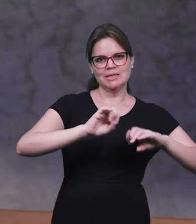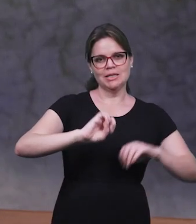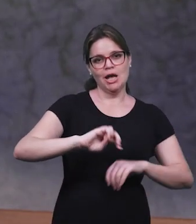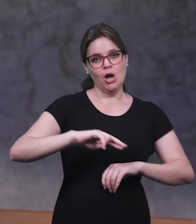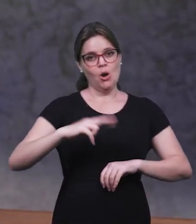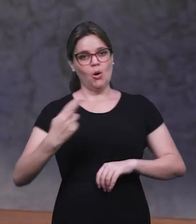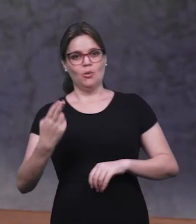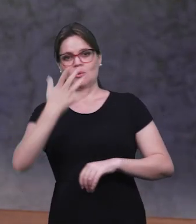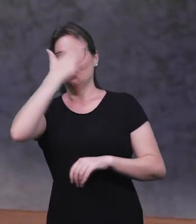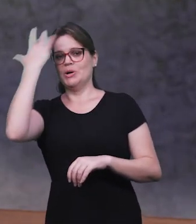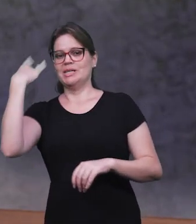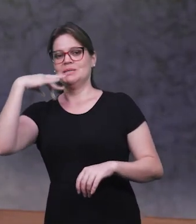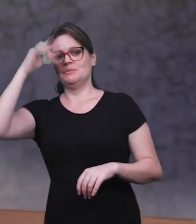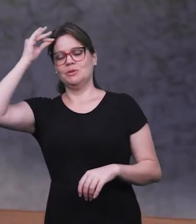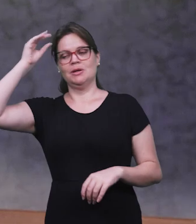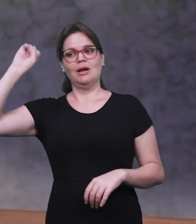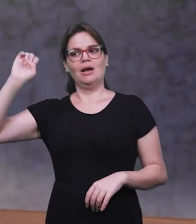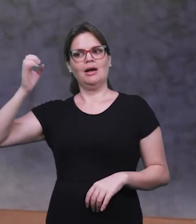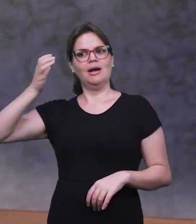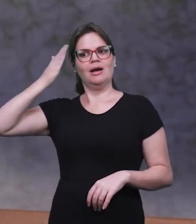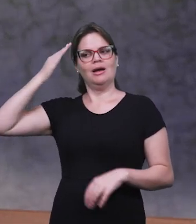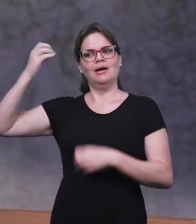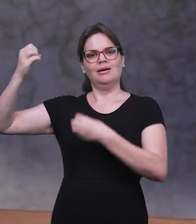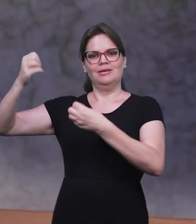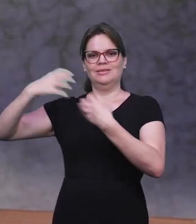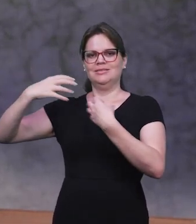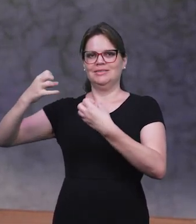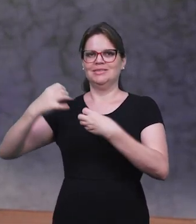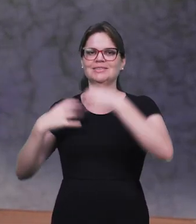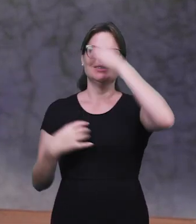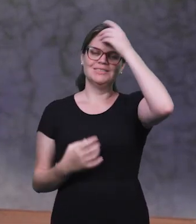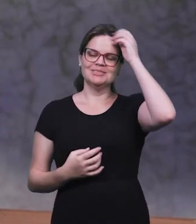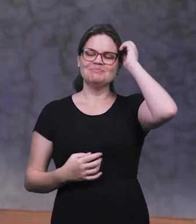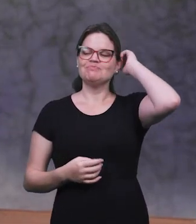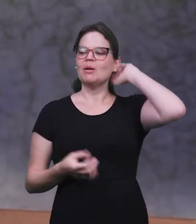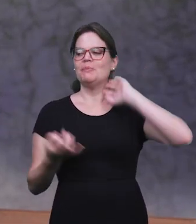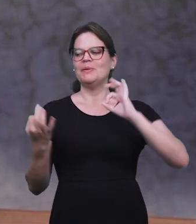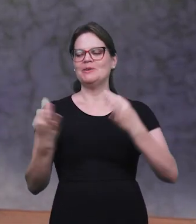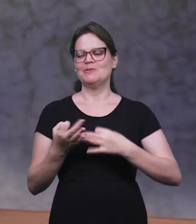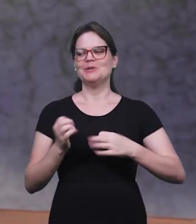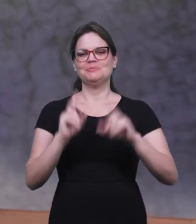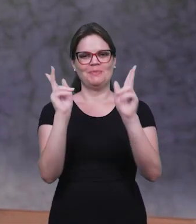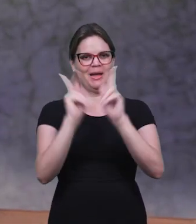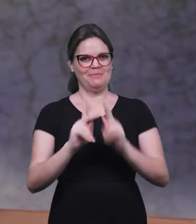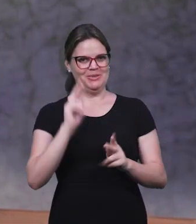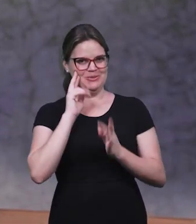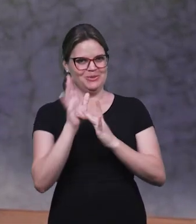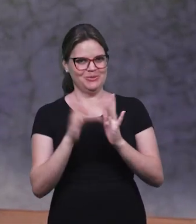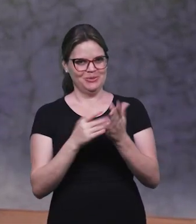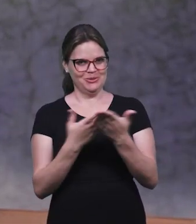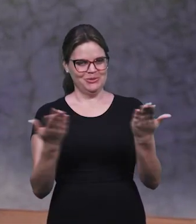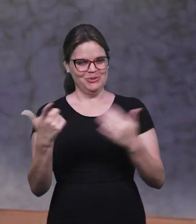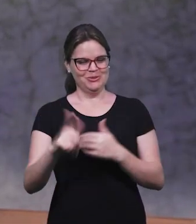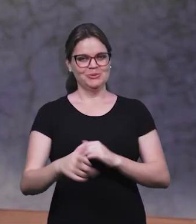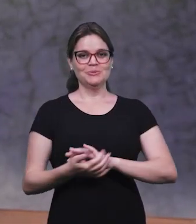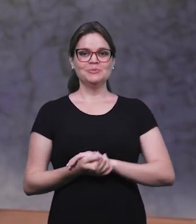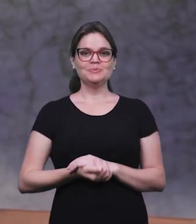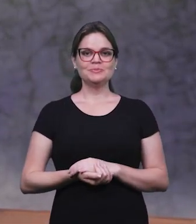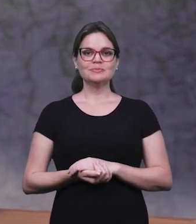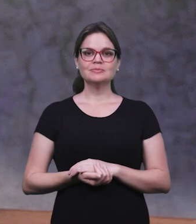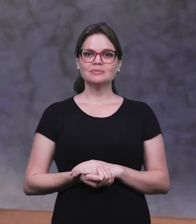claro que a experiência com o Senhor, ela é